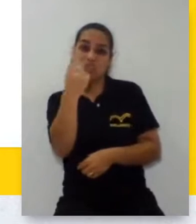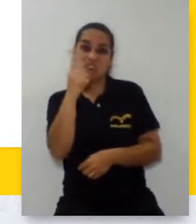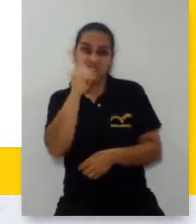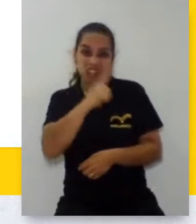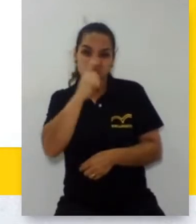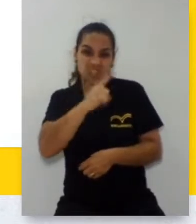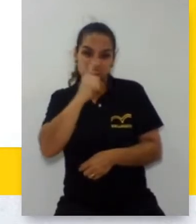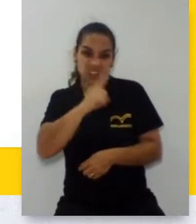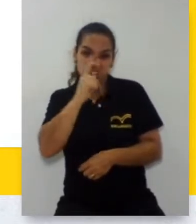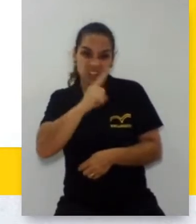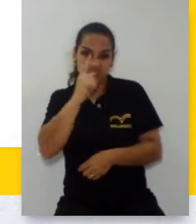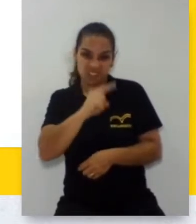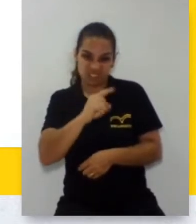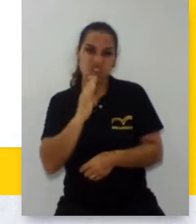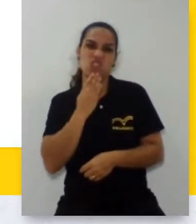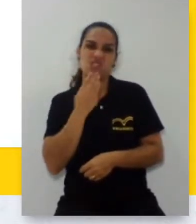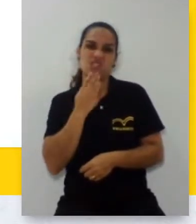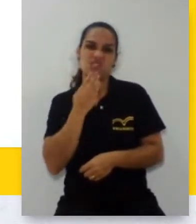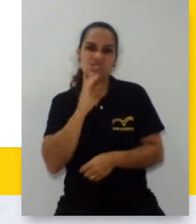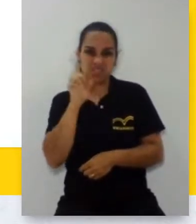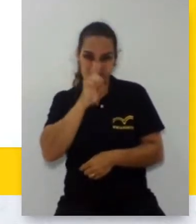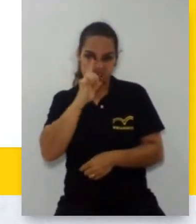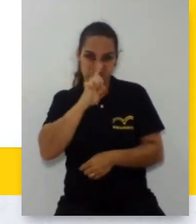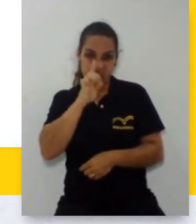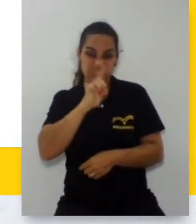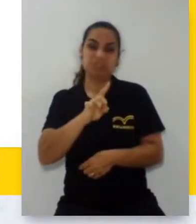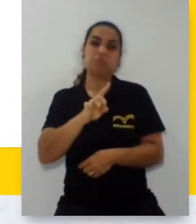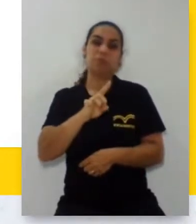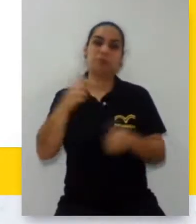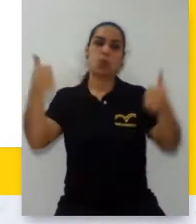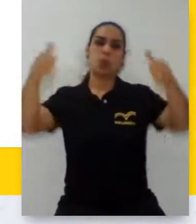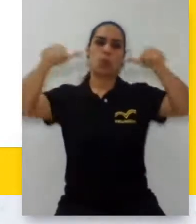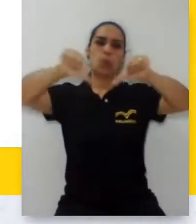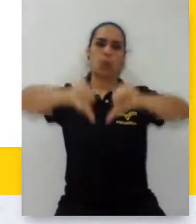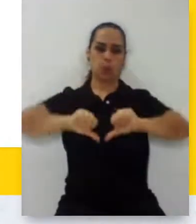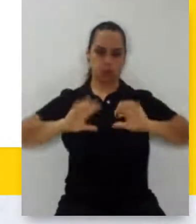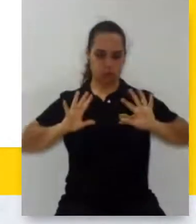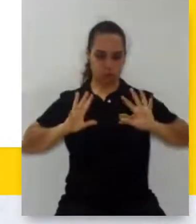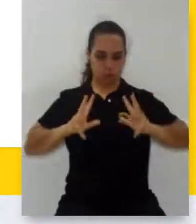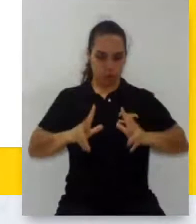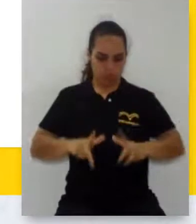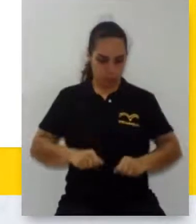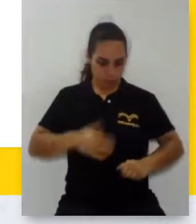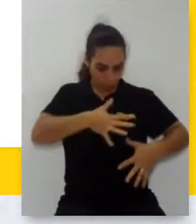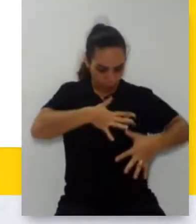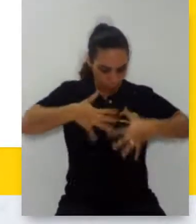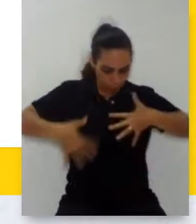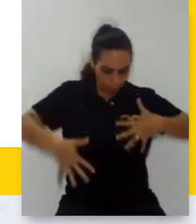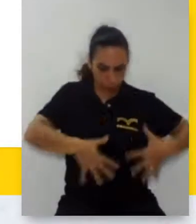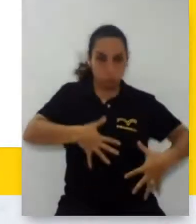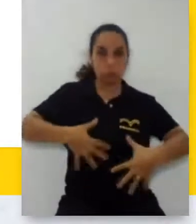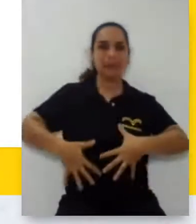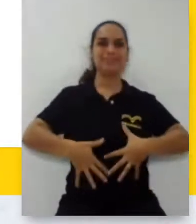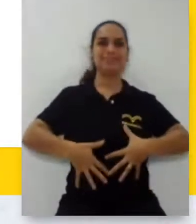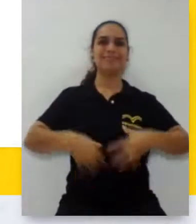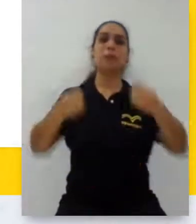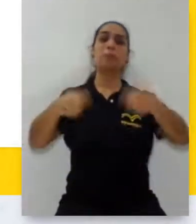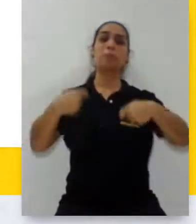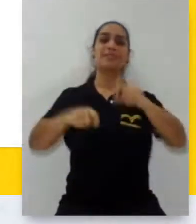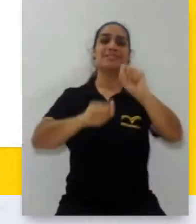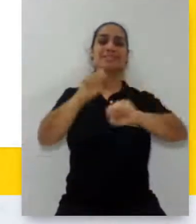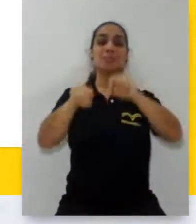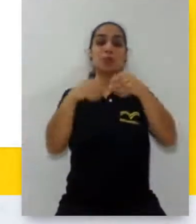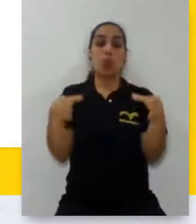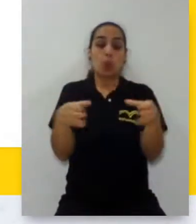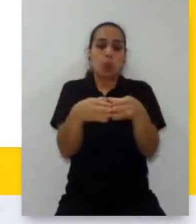dar errado. Então, nós precisamos estar em sintonia, estar em harmonia. Nosso corpo precisa funcionar em harmonia. Nós vamos